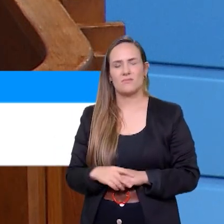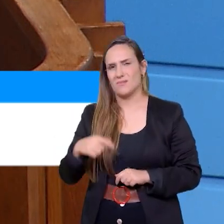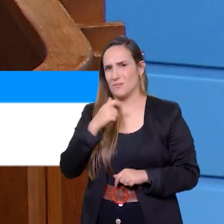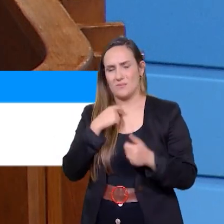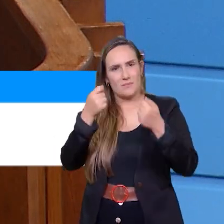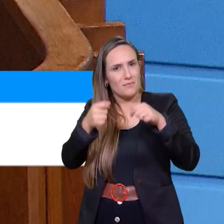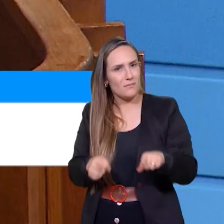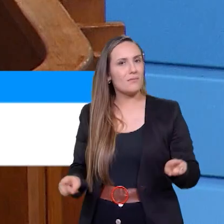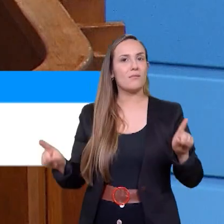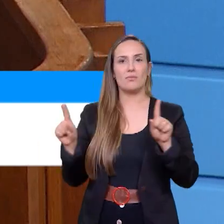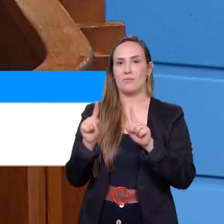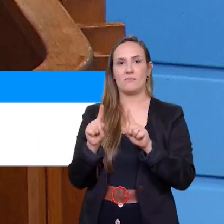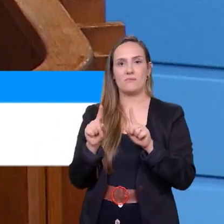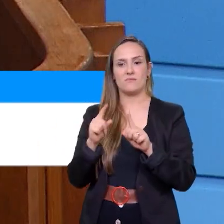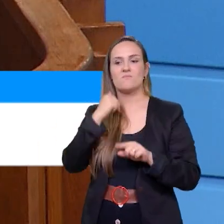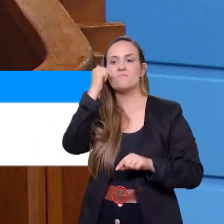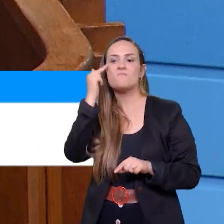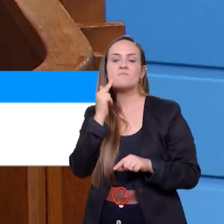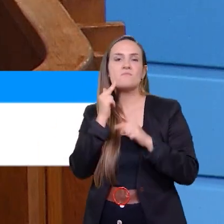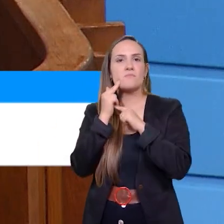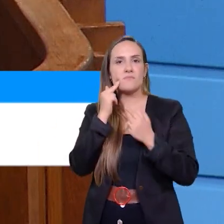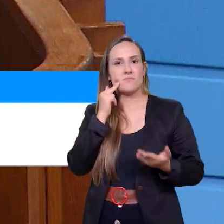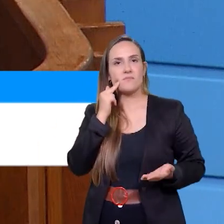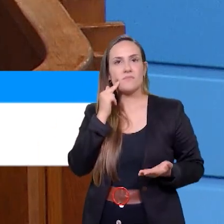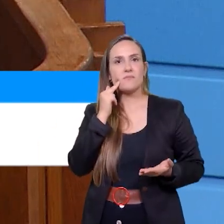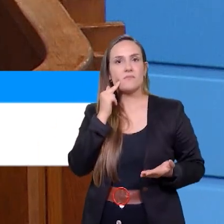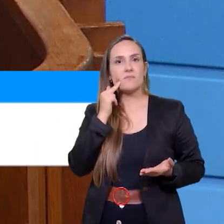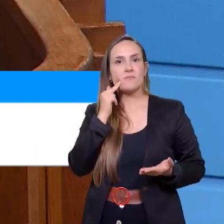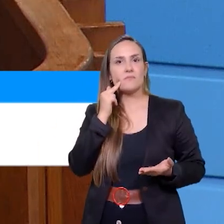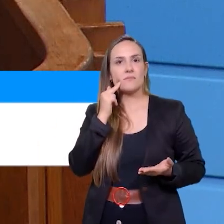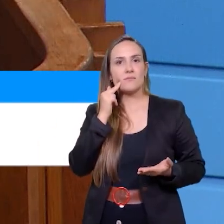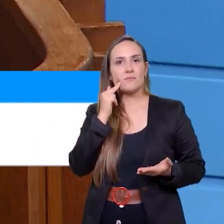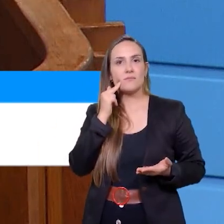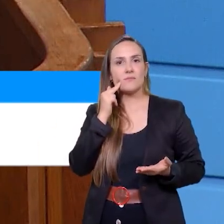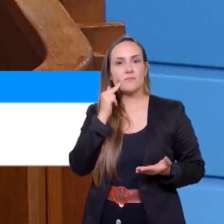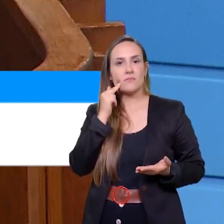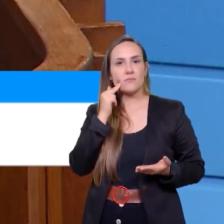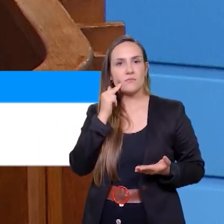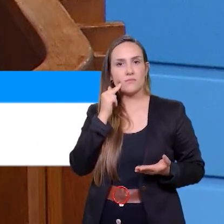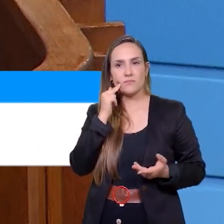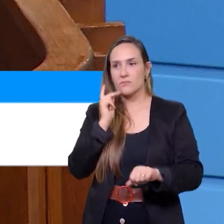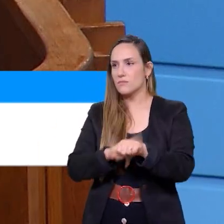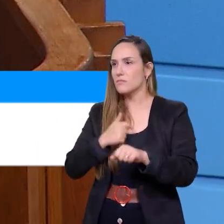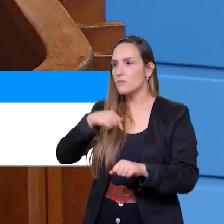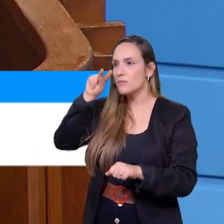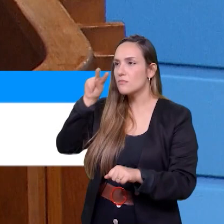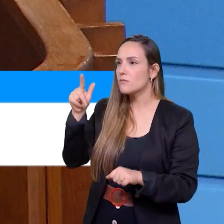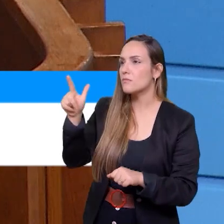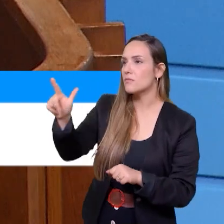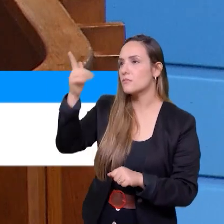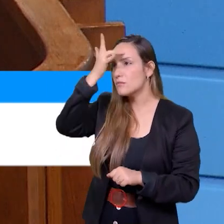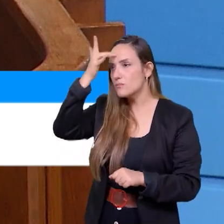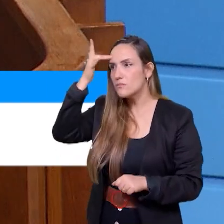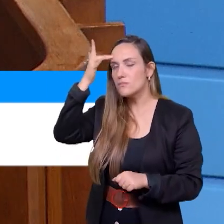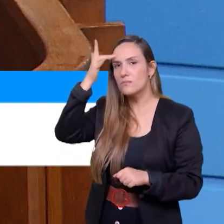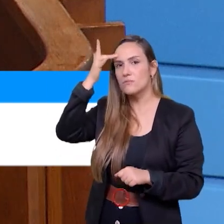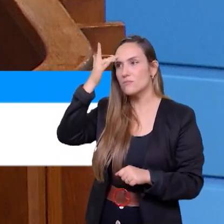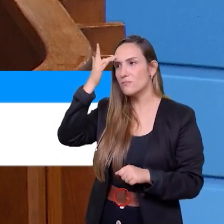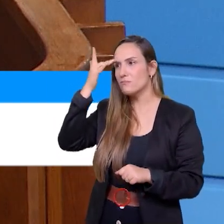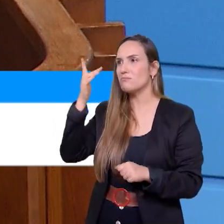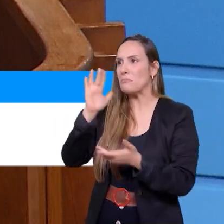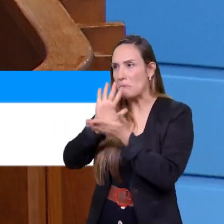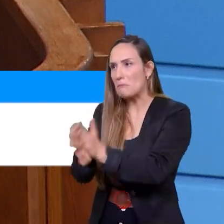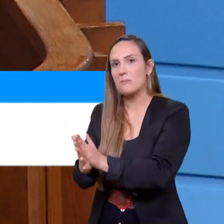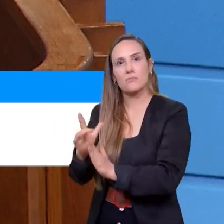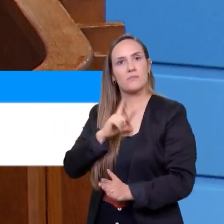Eu não preciso ser negro para poder sentir a dor de alguém que é discriminado pela cor da sua pele. Eu